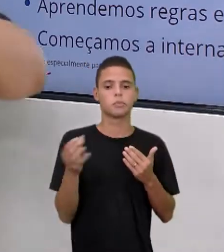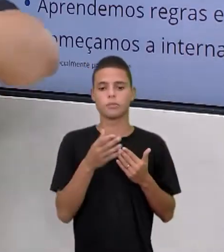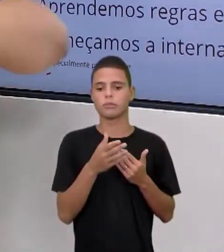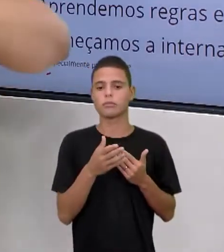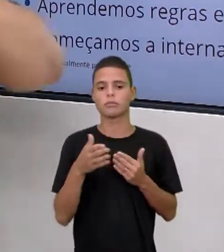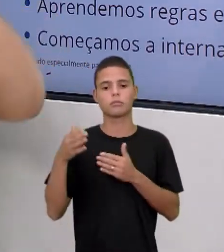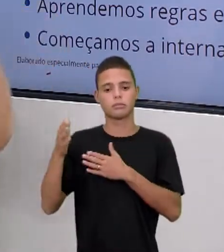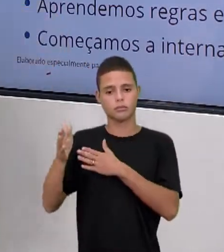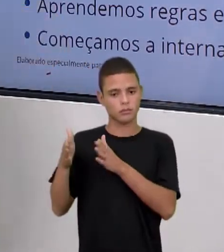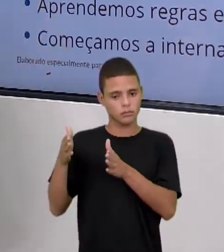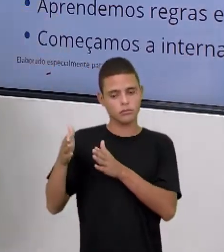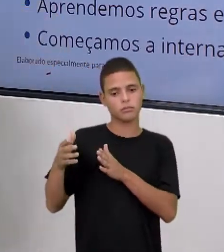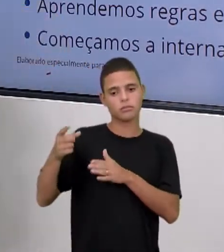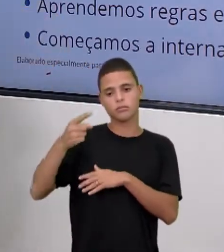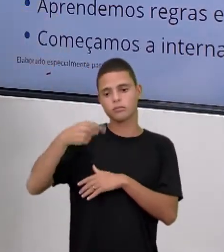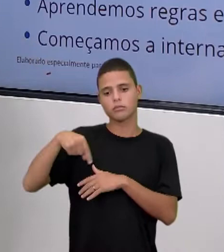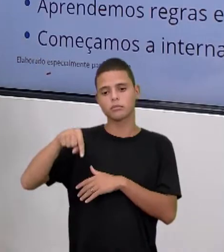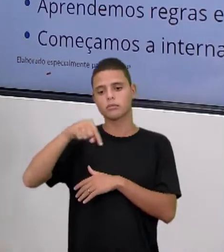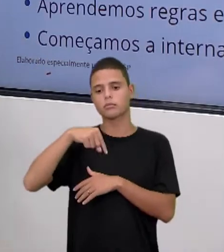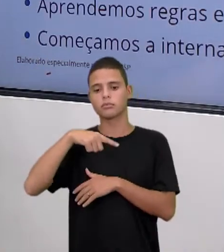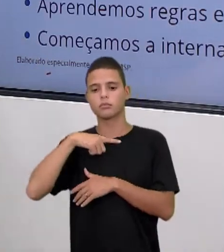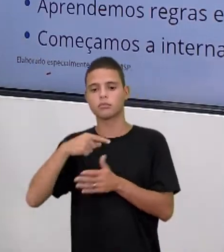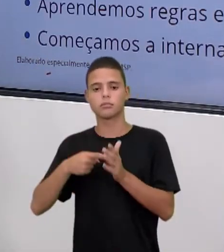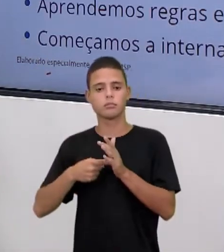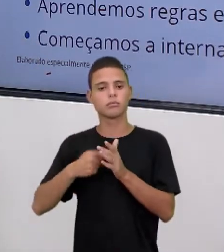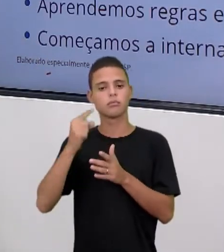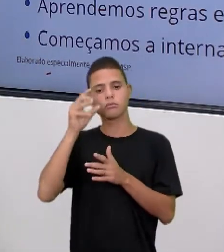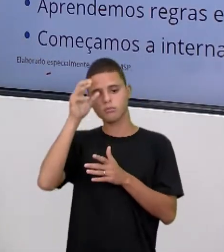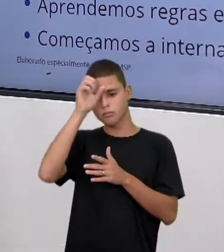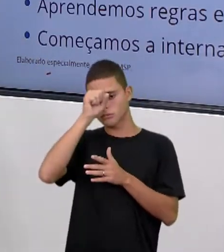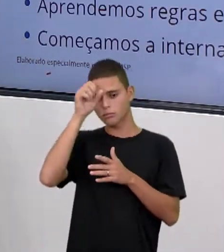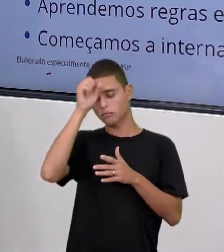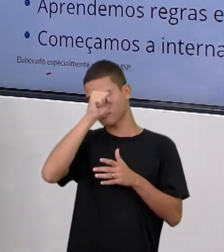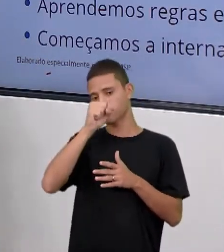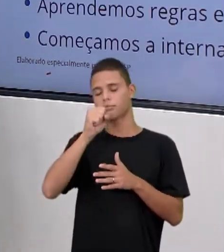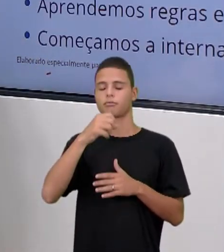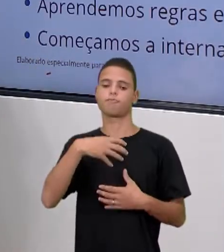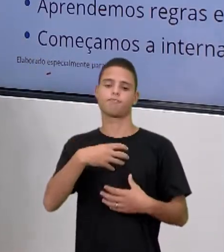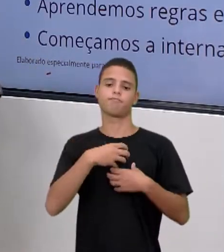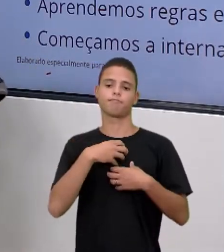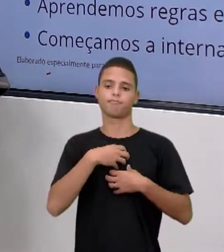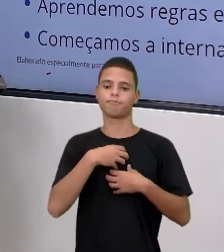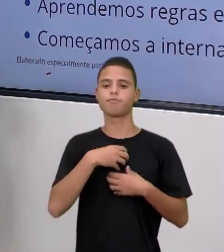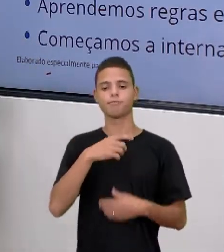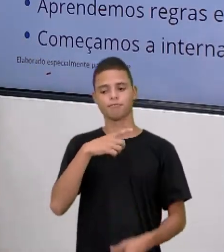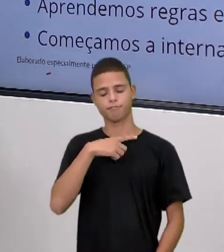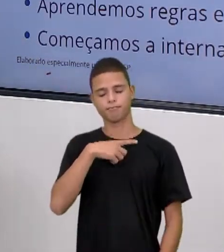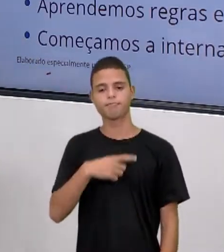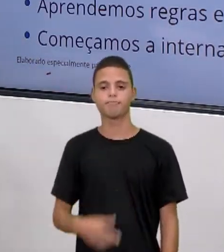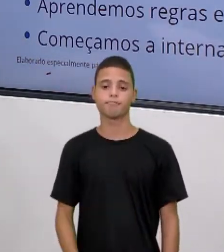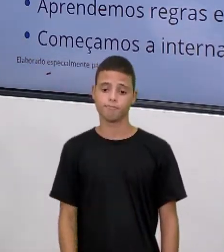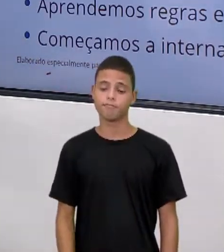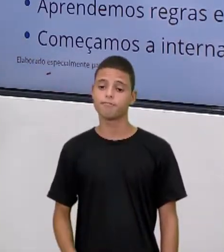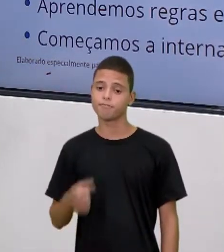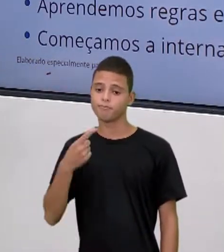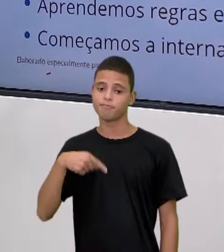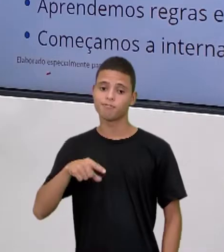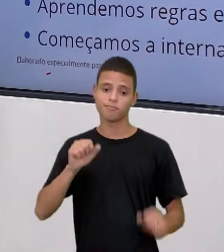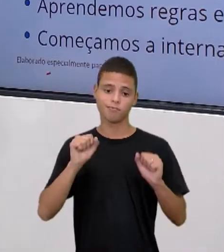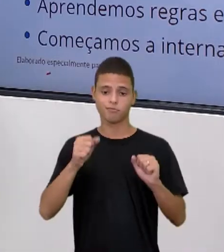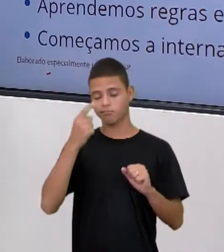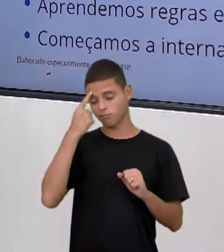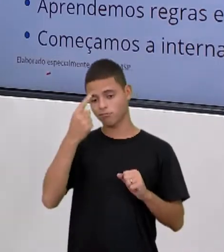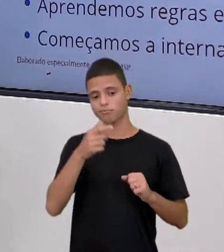fase é onde a gente vai ter esses primeiros aprendizados e que são muito significativos, né? A gente pode até considerar a infância,